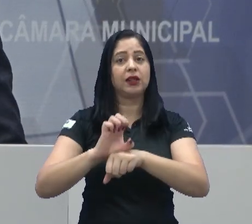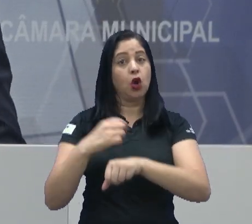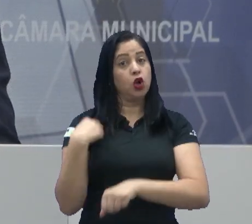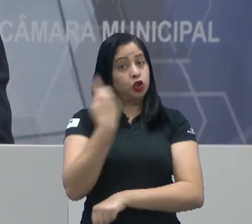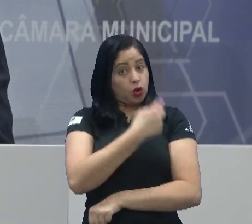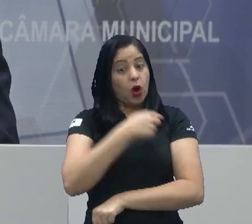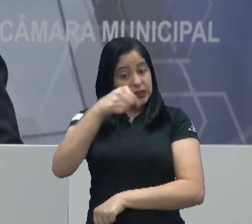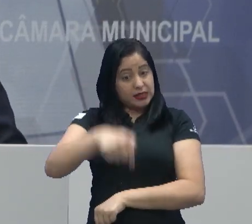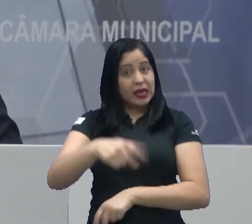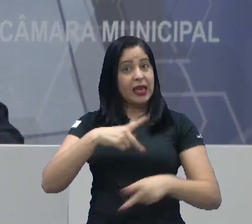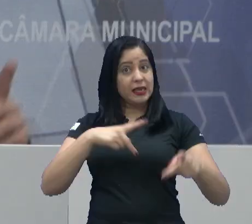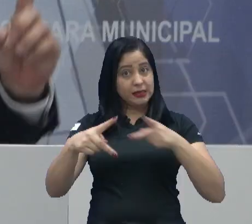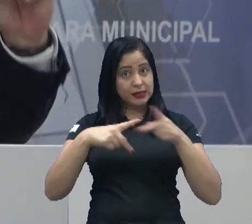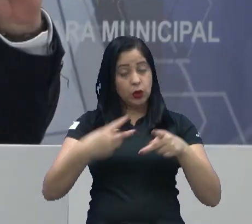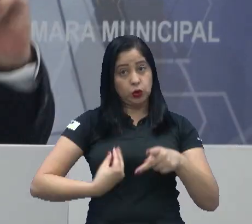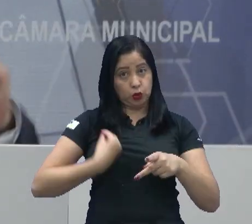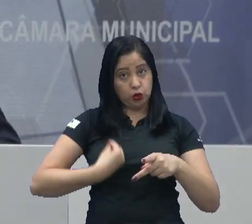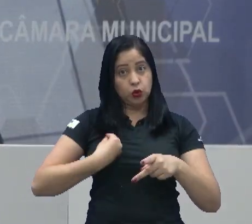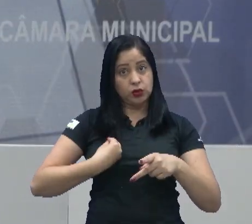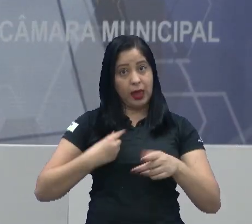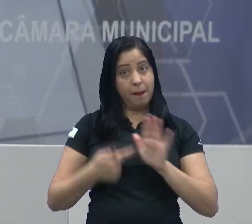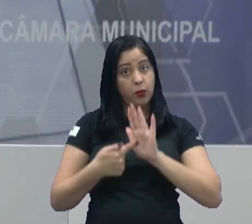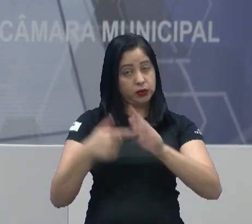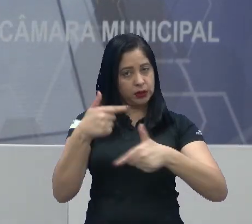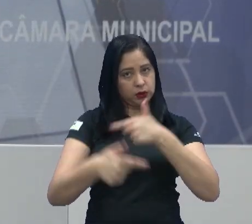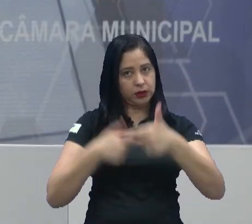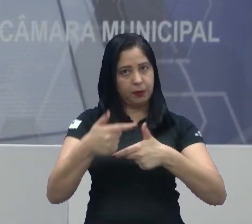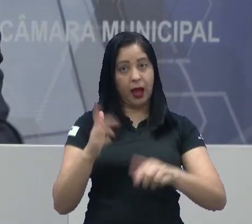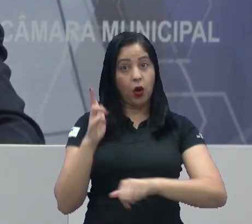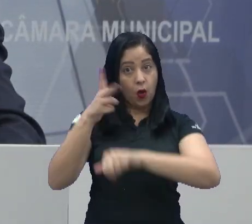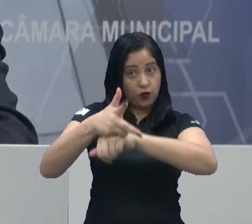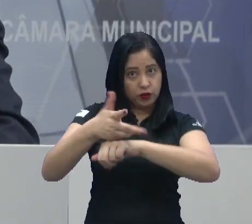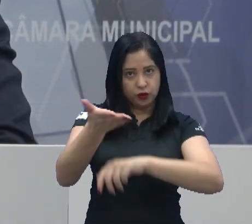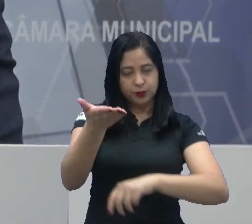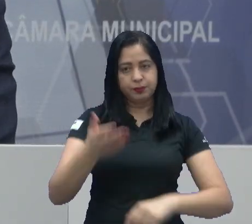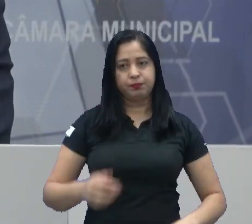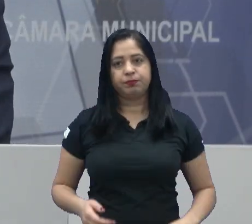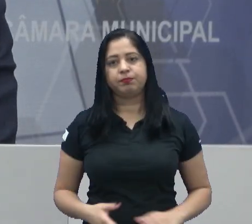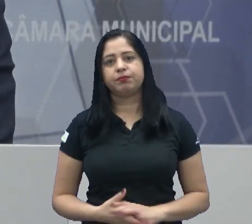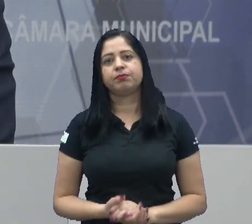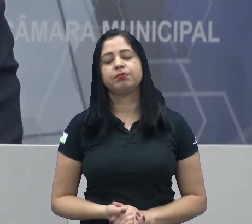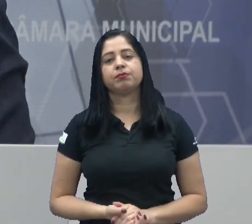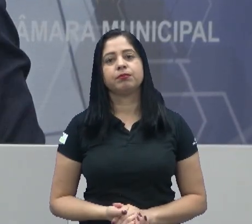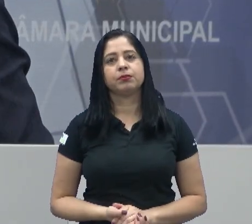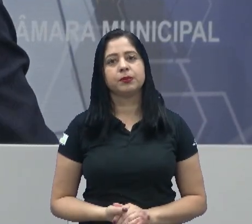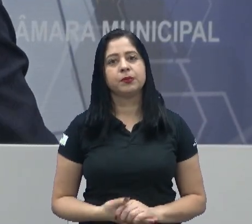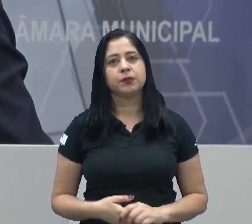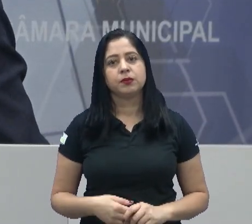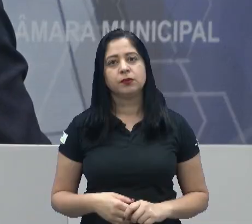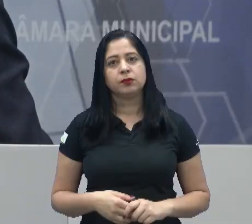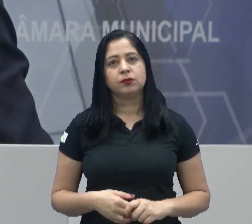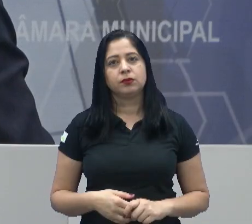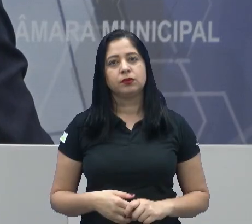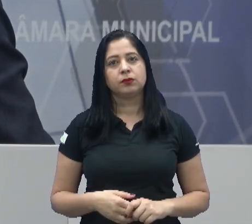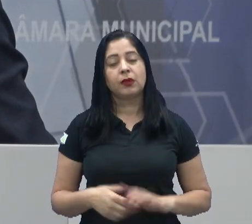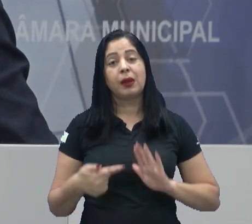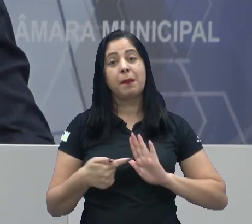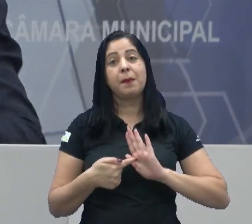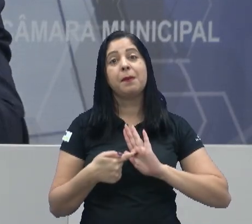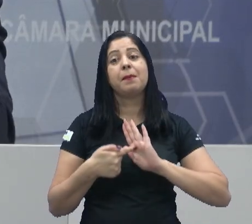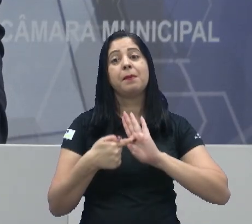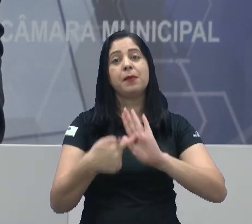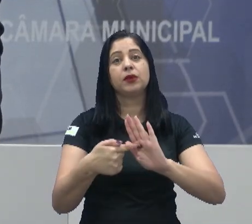Campos fazendo o nosso trabalho. Eu queria pôr um vídeo aqui rapidamente, para a gente expor aqui